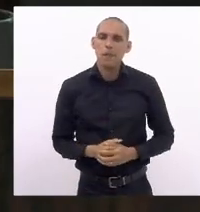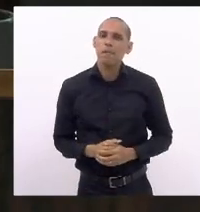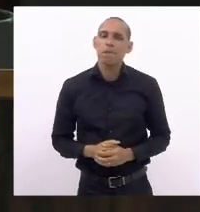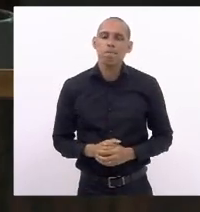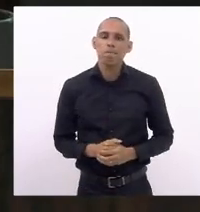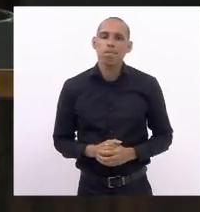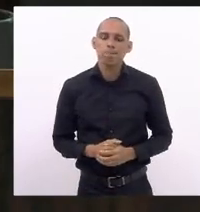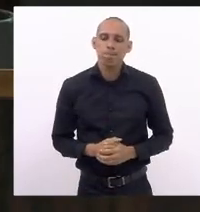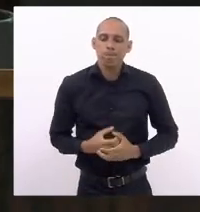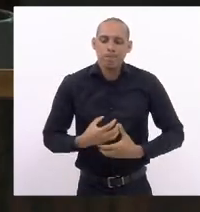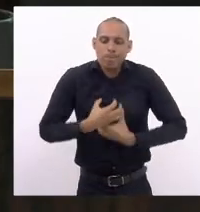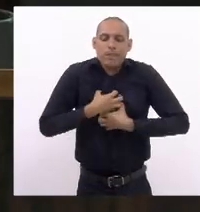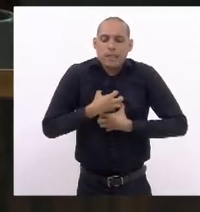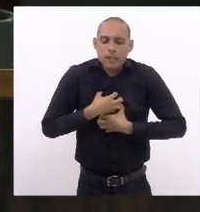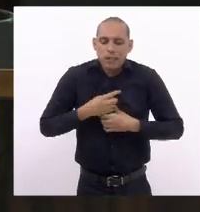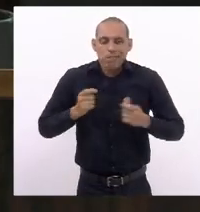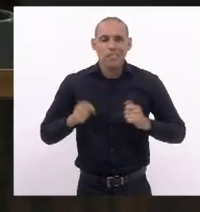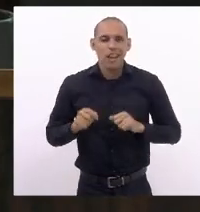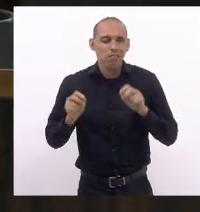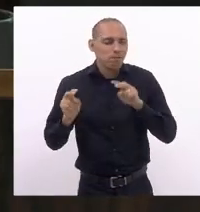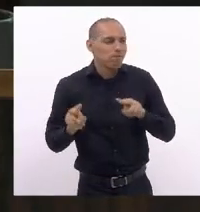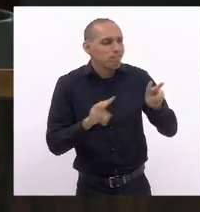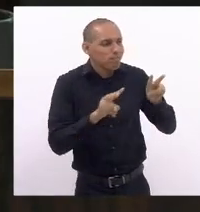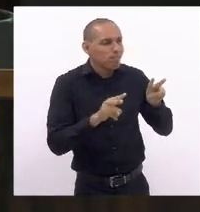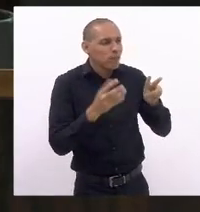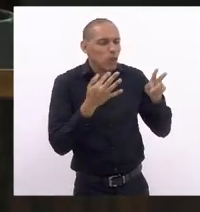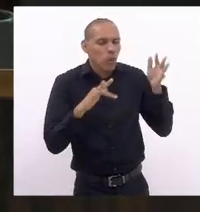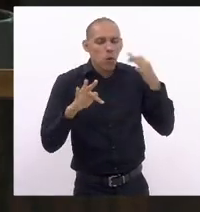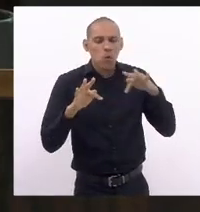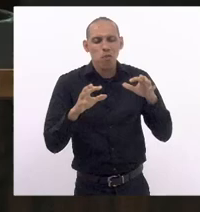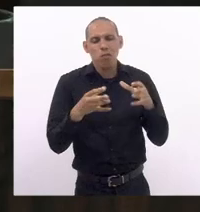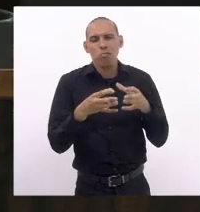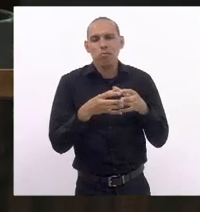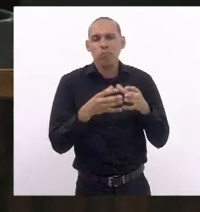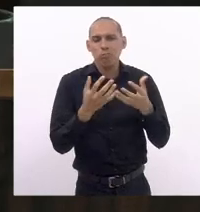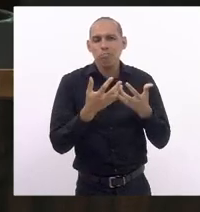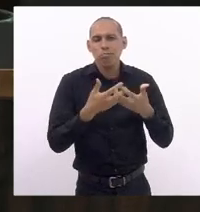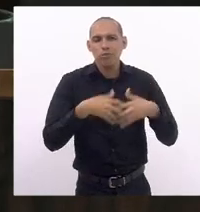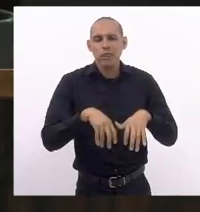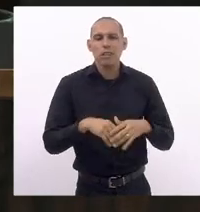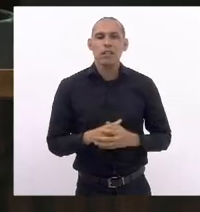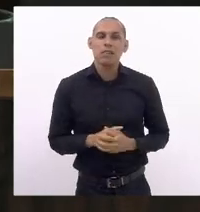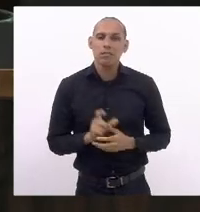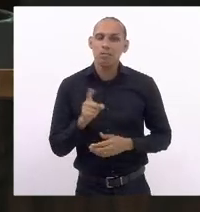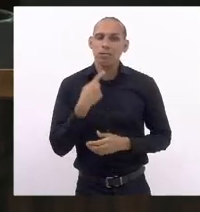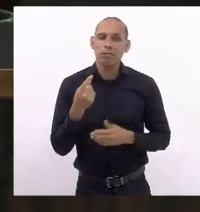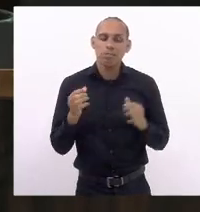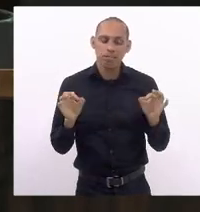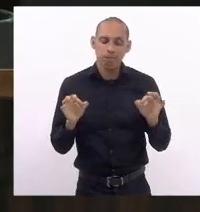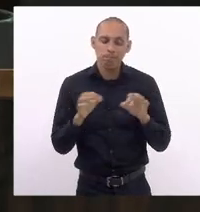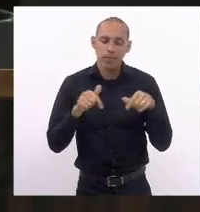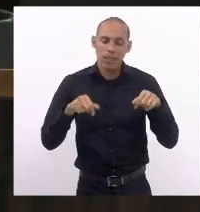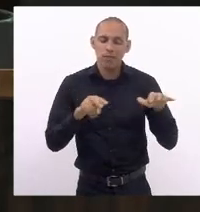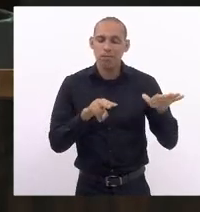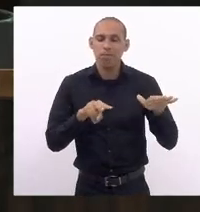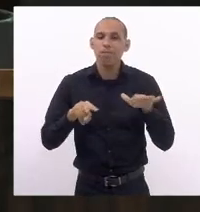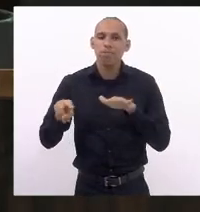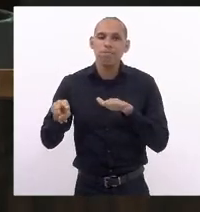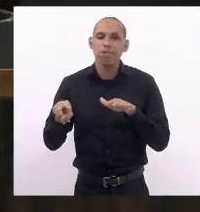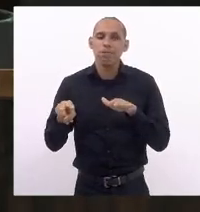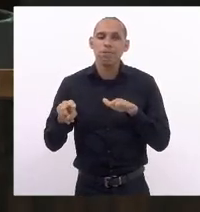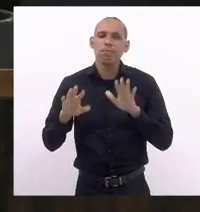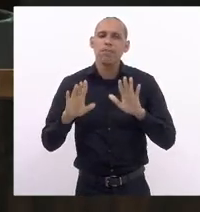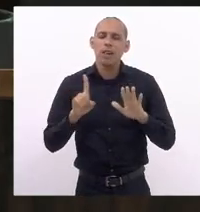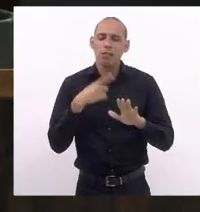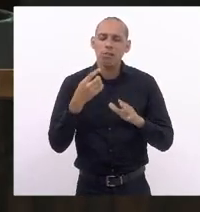poder sentir e visualizar a dor do povo petropolitano. Então, nos despedimos nessa semana dolorosa, deixando aqui toda